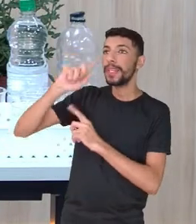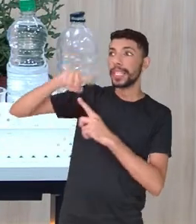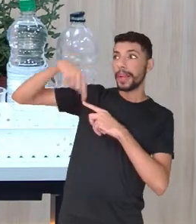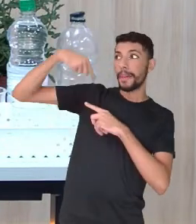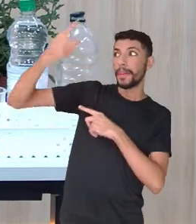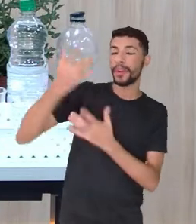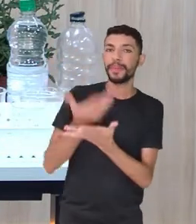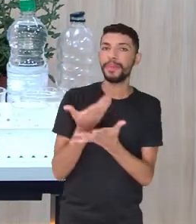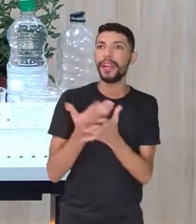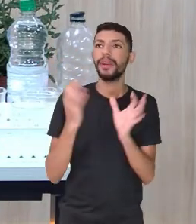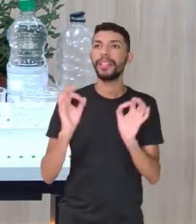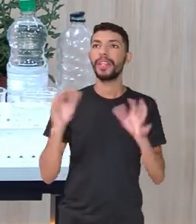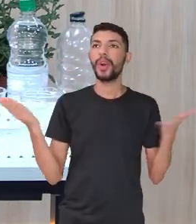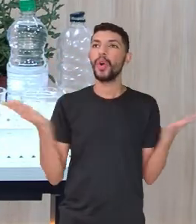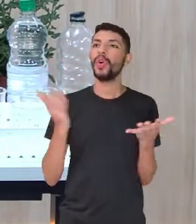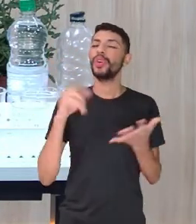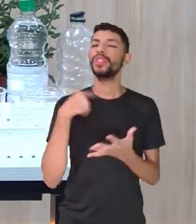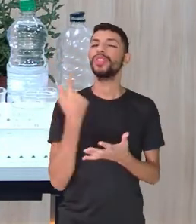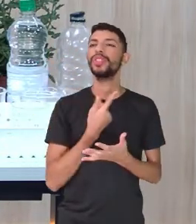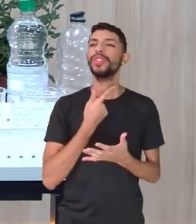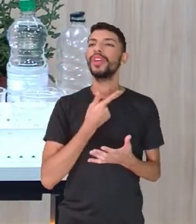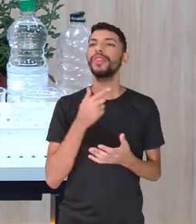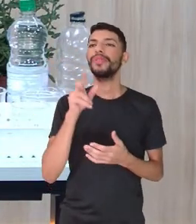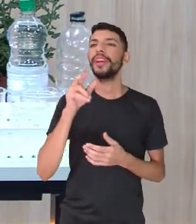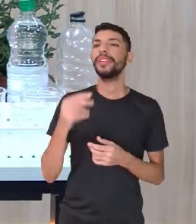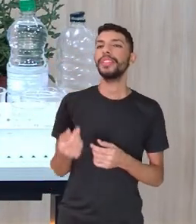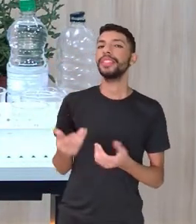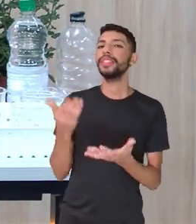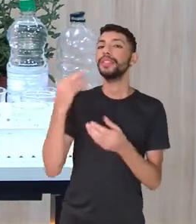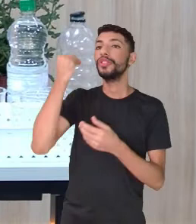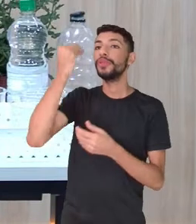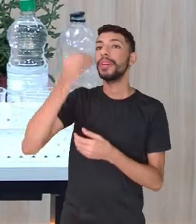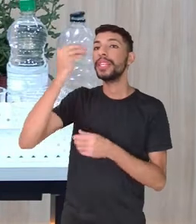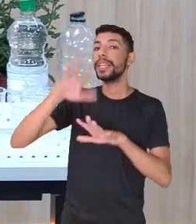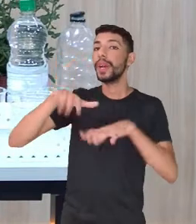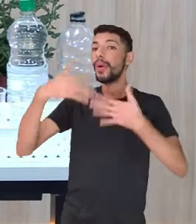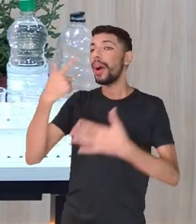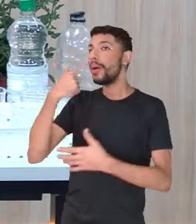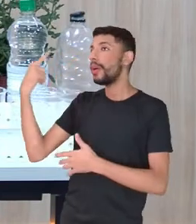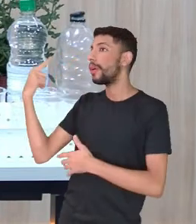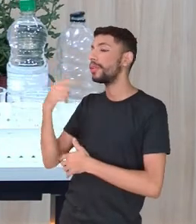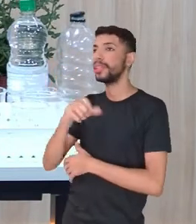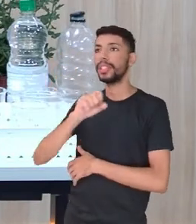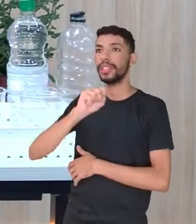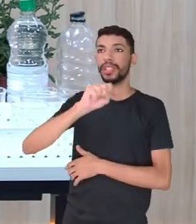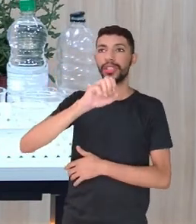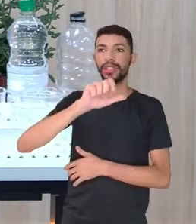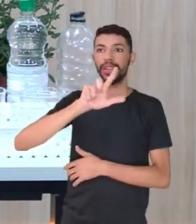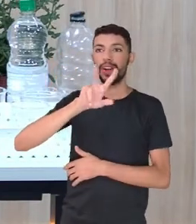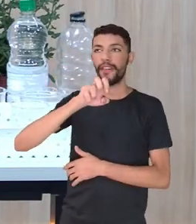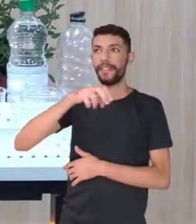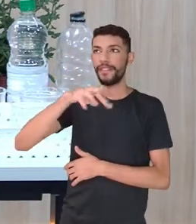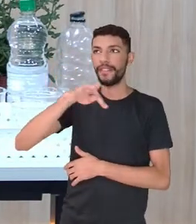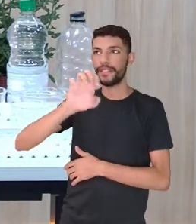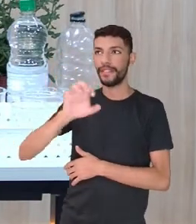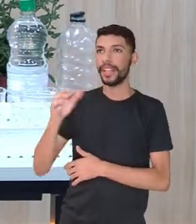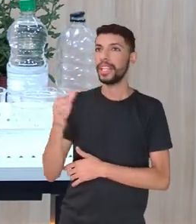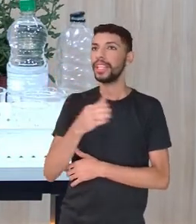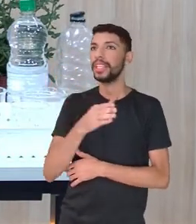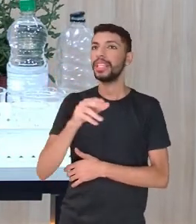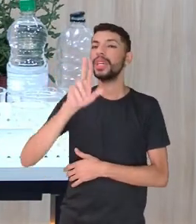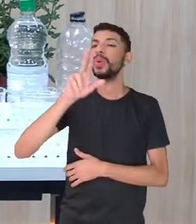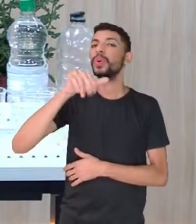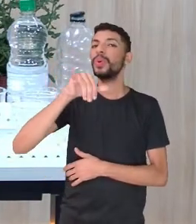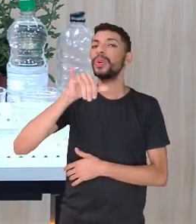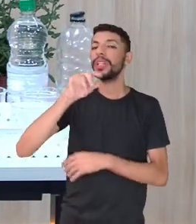aula. Hoje nós vamos ver solvente universal, essa questão aí que eu que vou provar que ela é inodora, insípida,